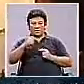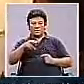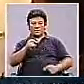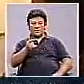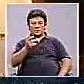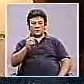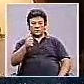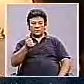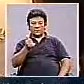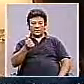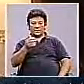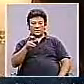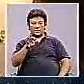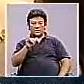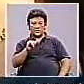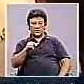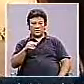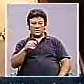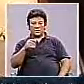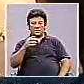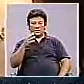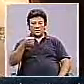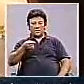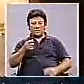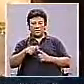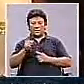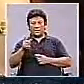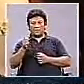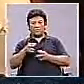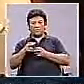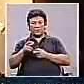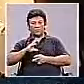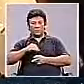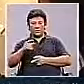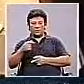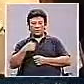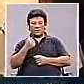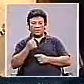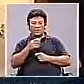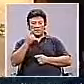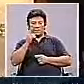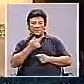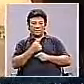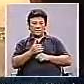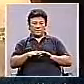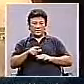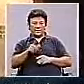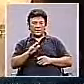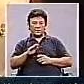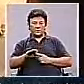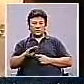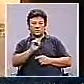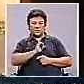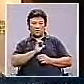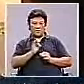9, que é carro que estamos a utilizar no campeonato do mundo. Vamos aqui fazer, tal como disse, as subidas. Não é bem o